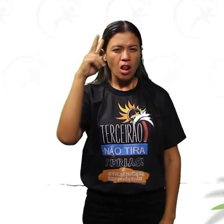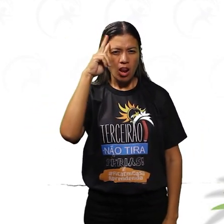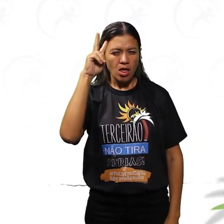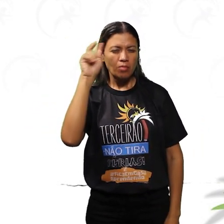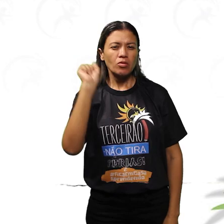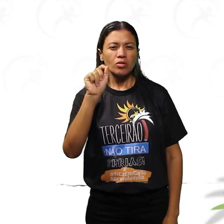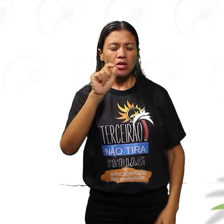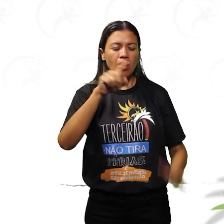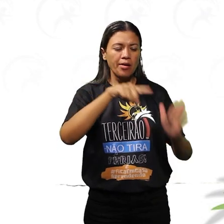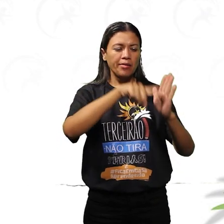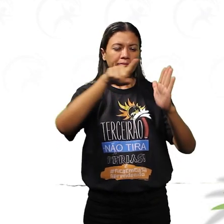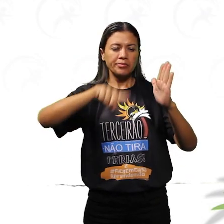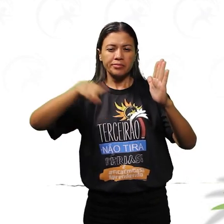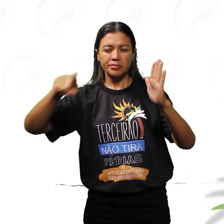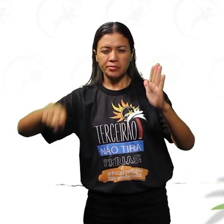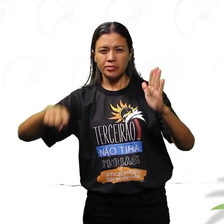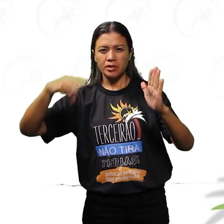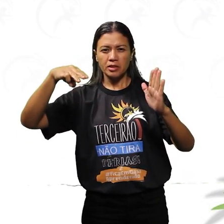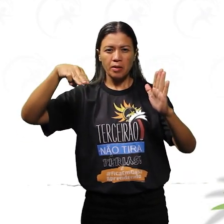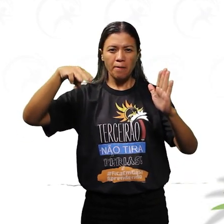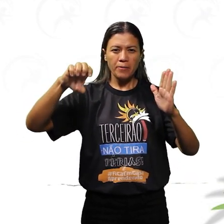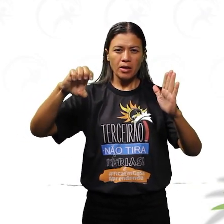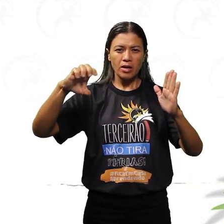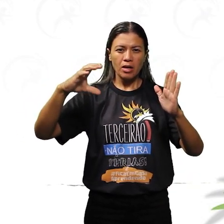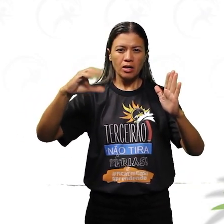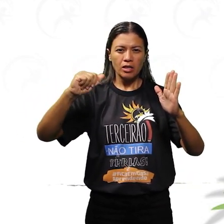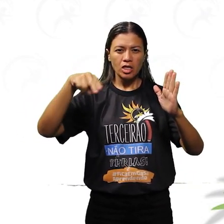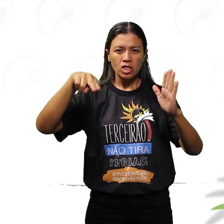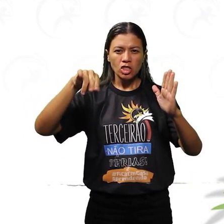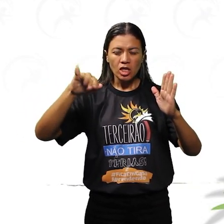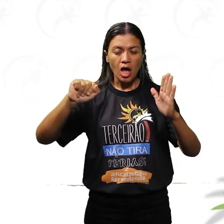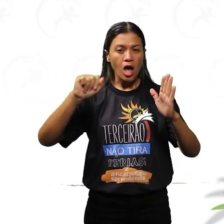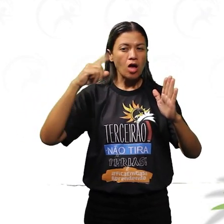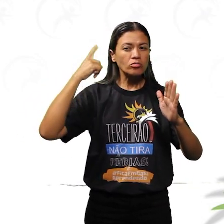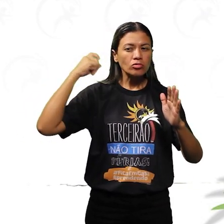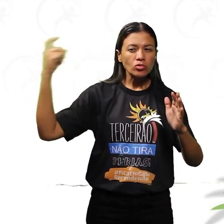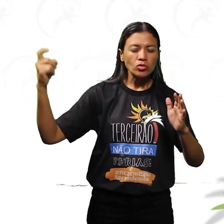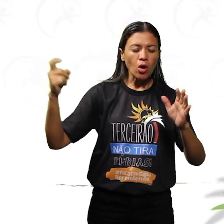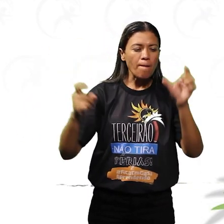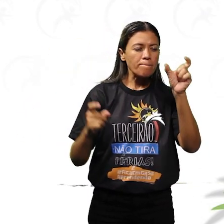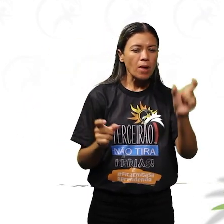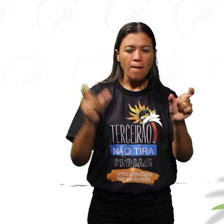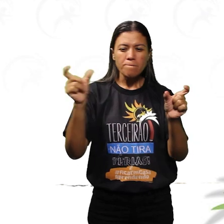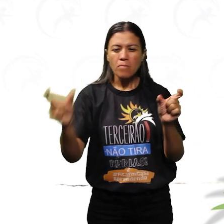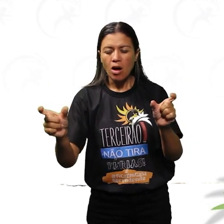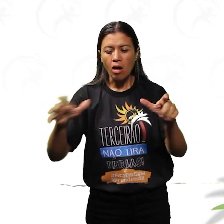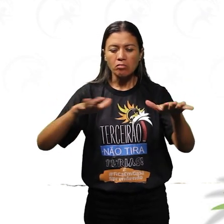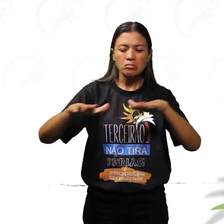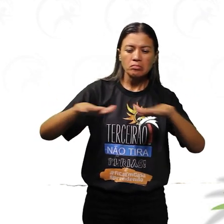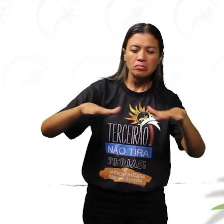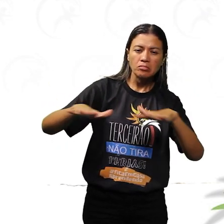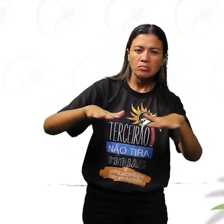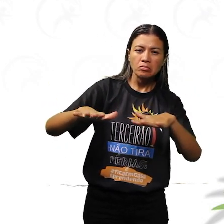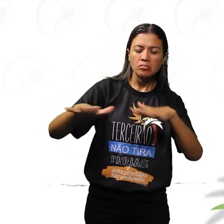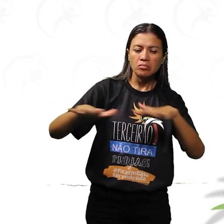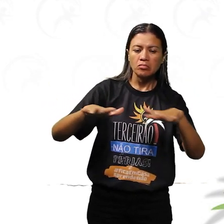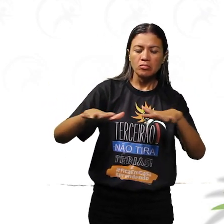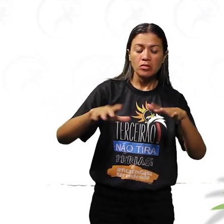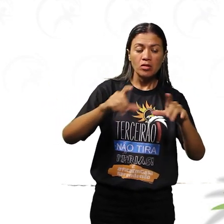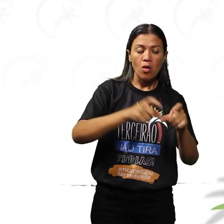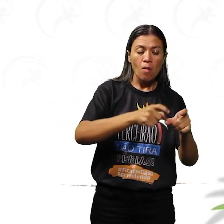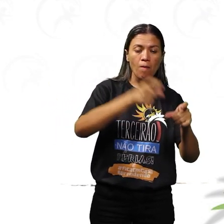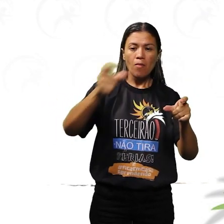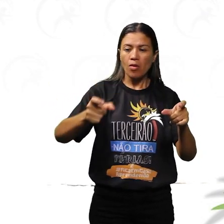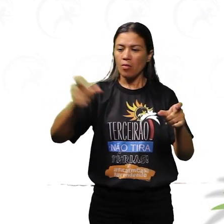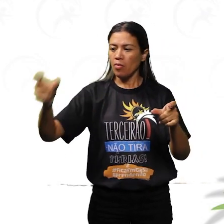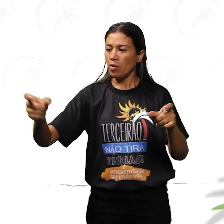que a onda mecânica, o som, por exemplo, ele se propaga de molécula para molécula, a vibração de matéria vai se propagando de uma molécula para